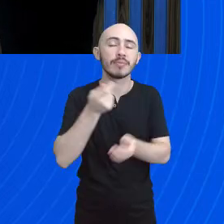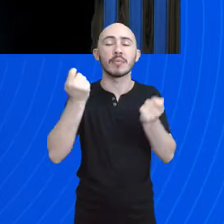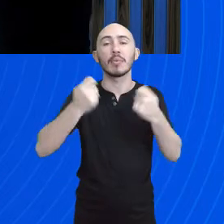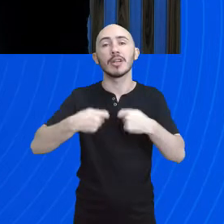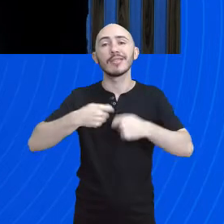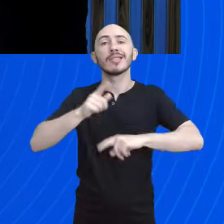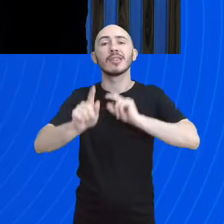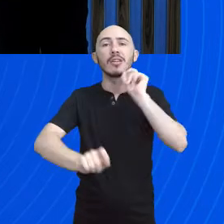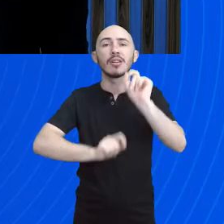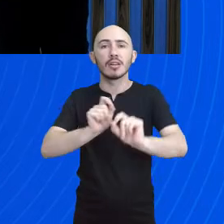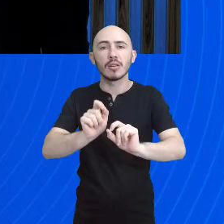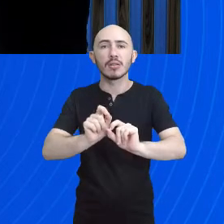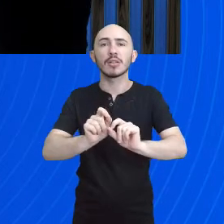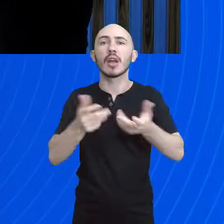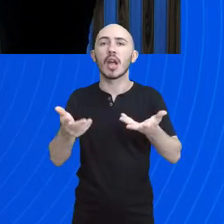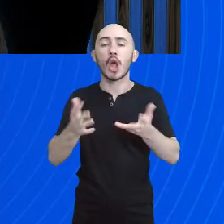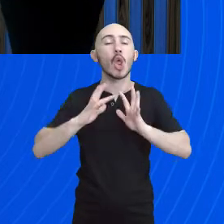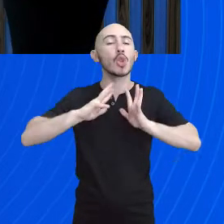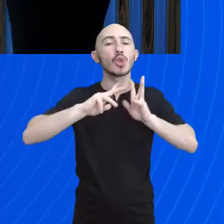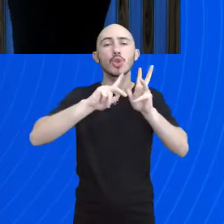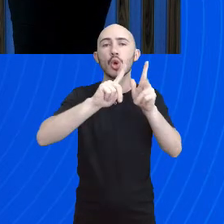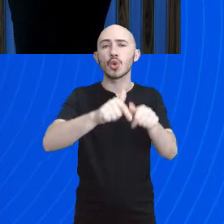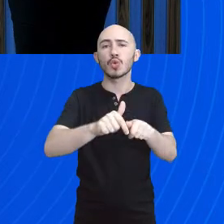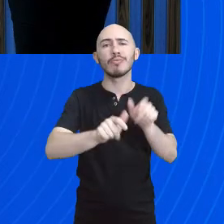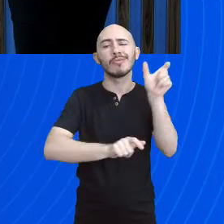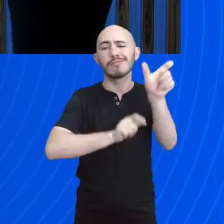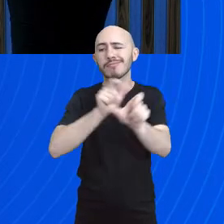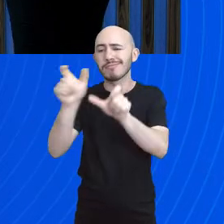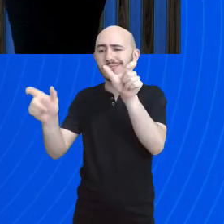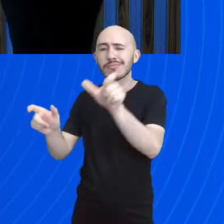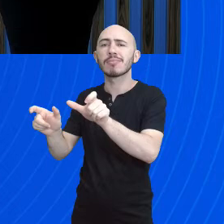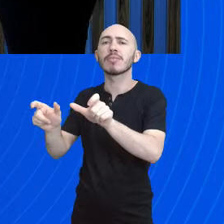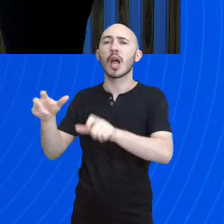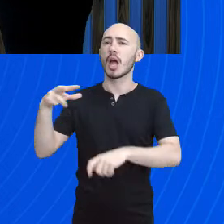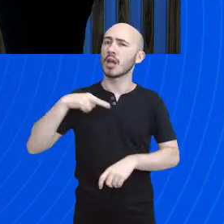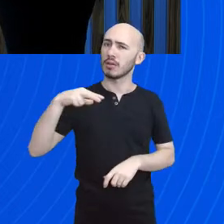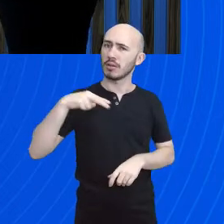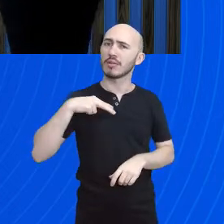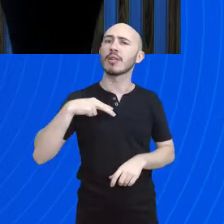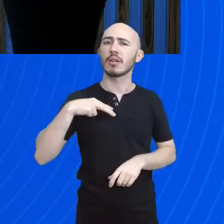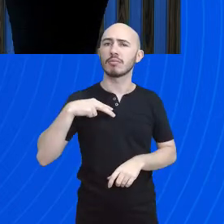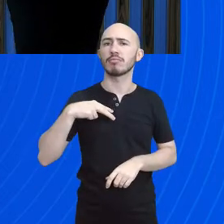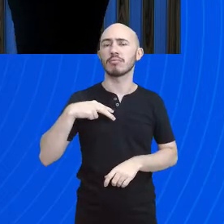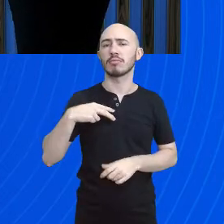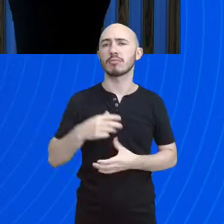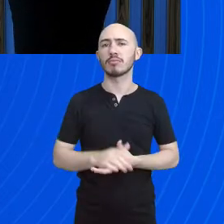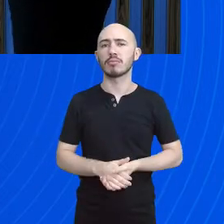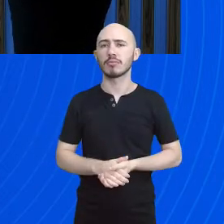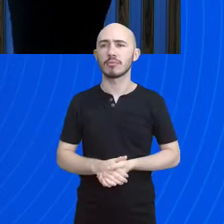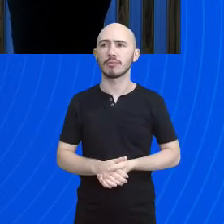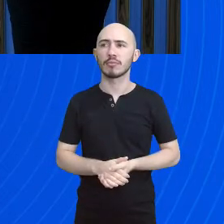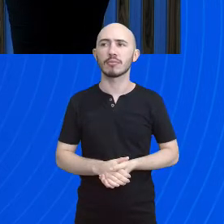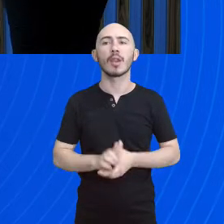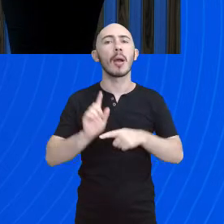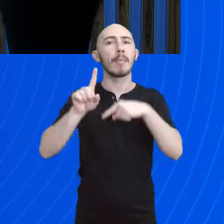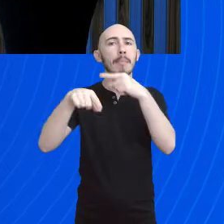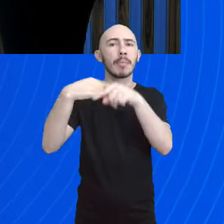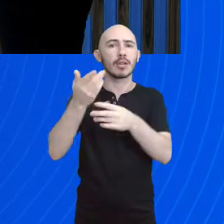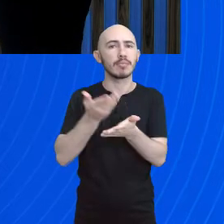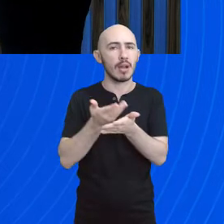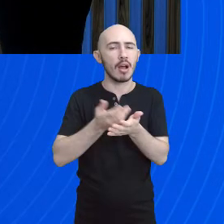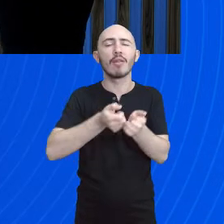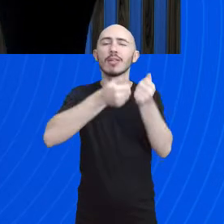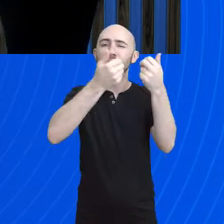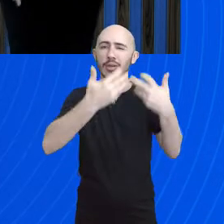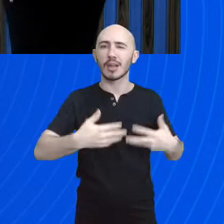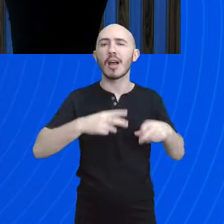precisa partir de todos nós, como indivíduos, tá certo? Na próxima aula a gente vai até falar